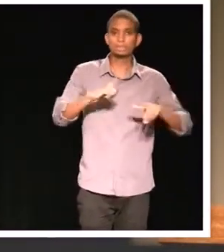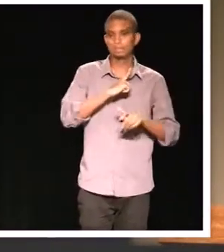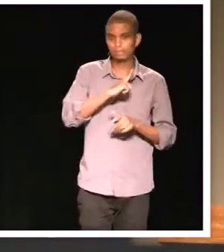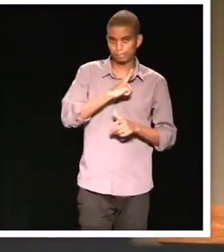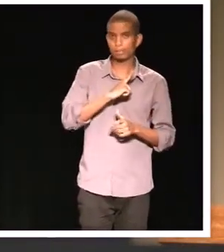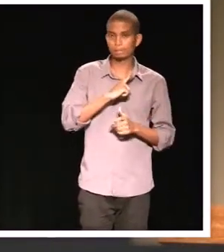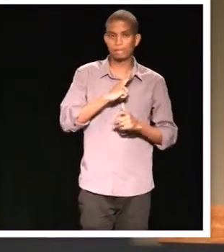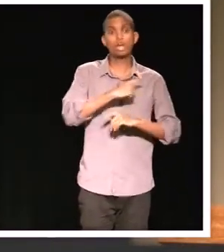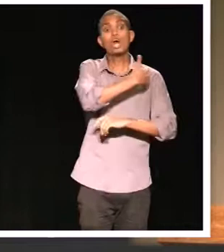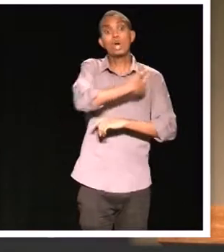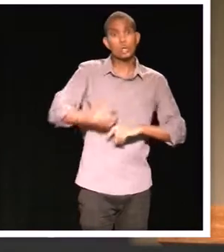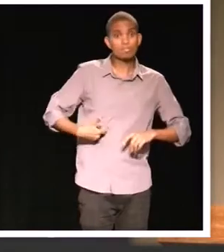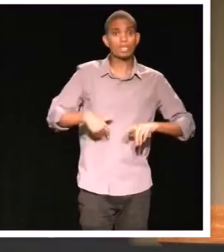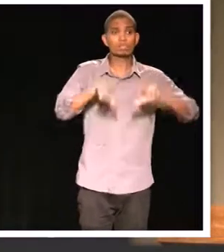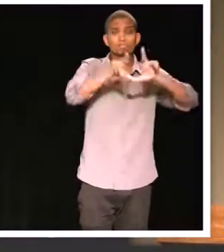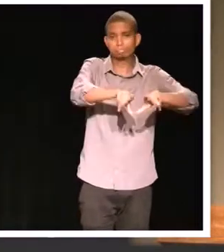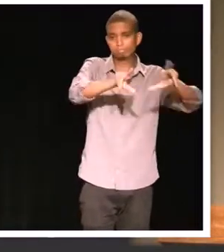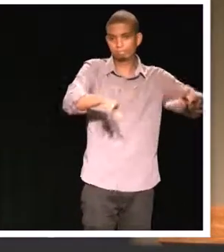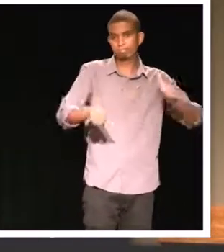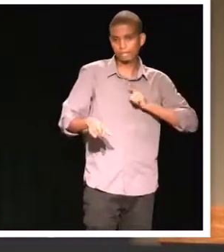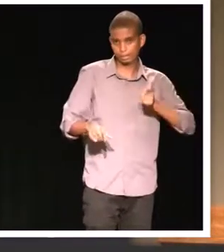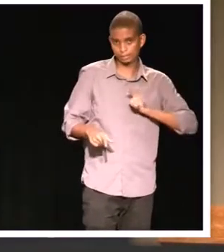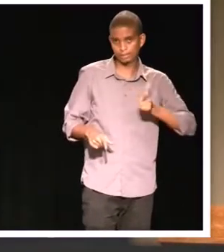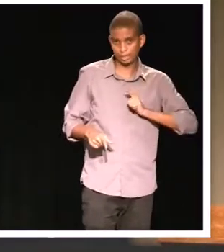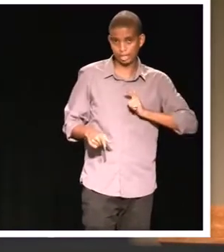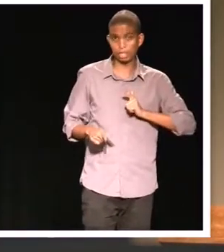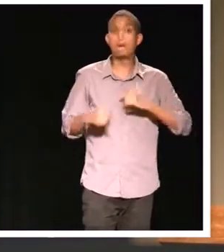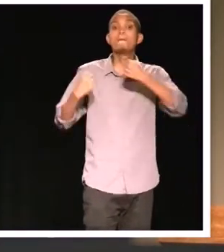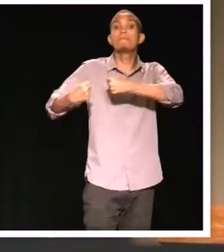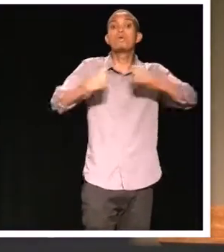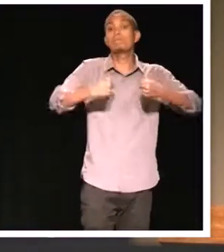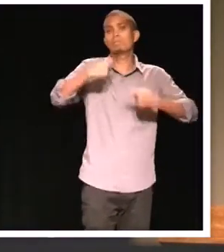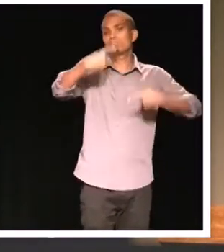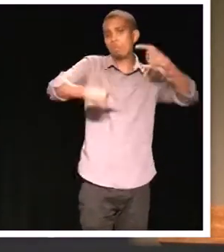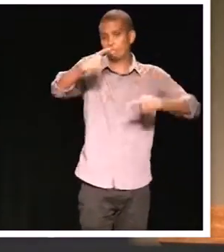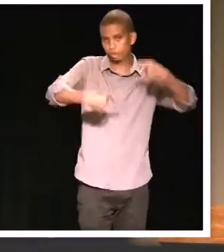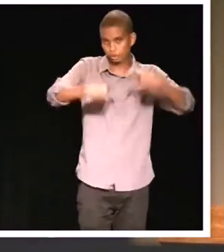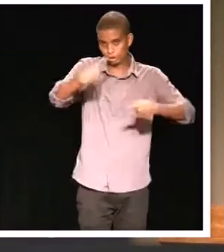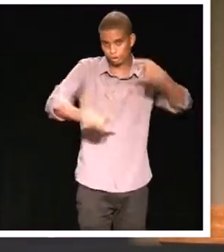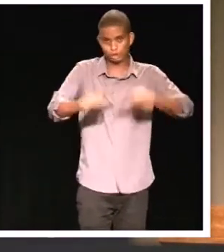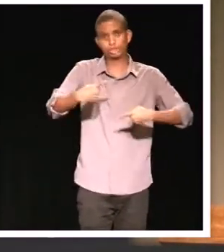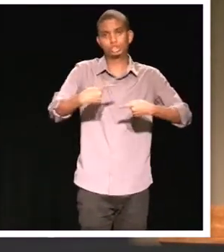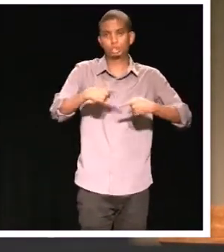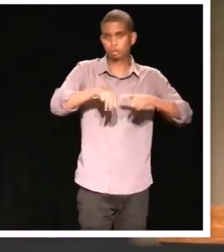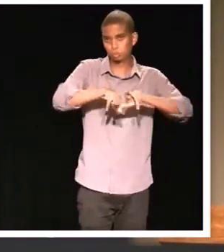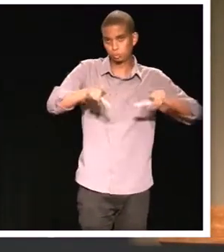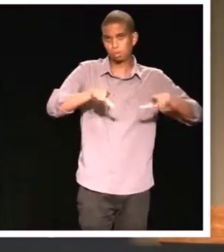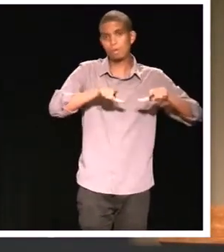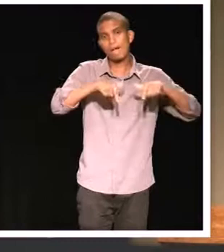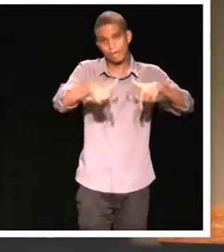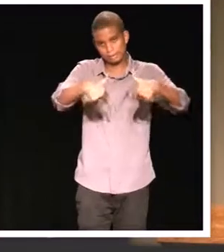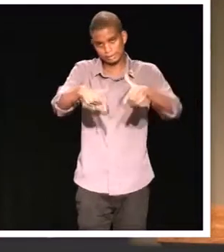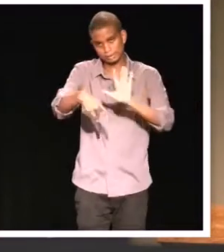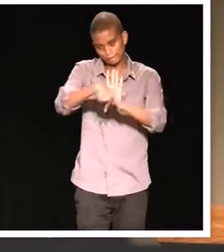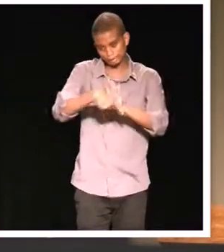Está entendendo? Os governos específicos, o poder político executivo, vamos dizer